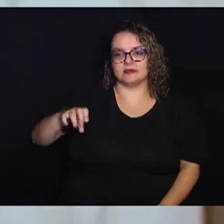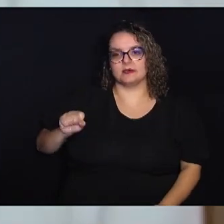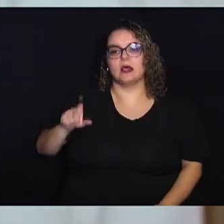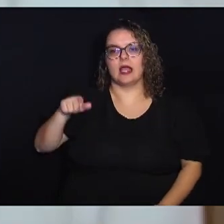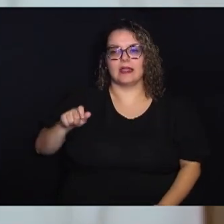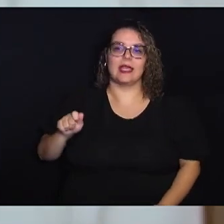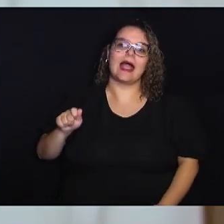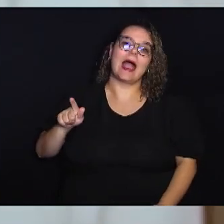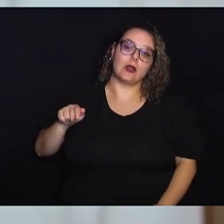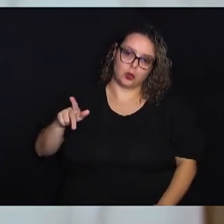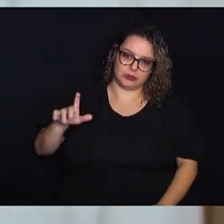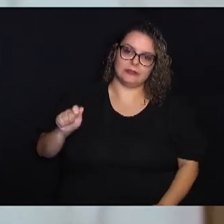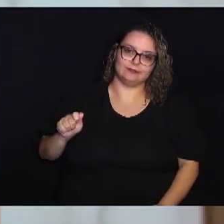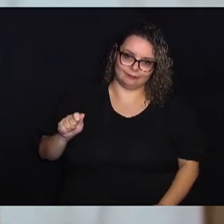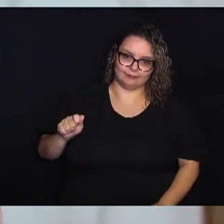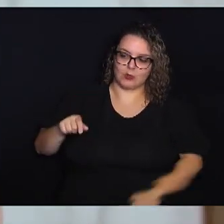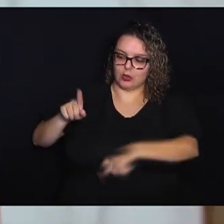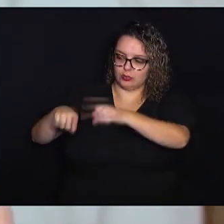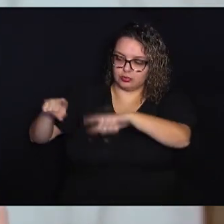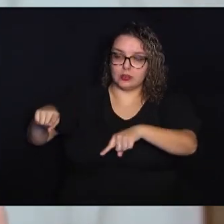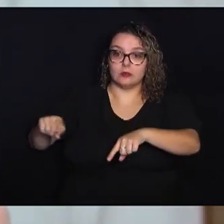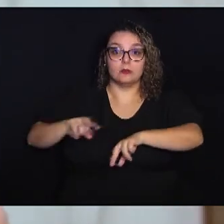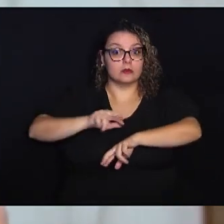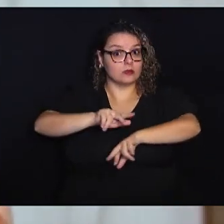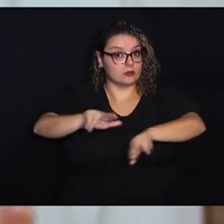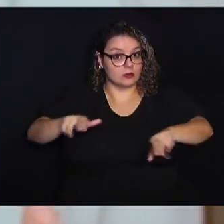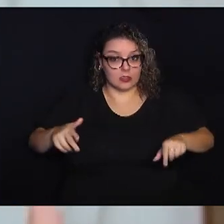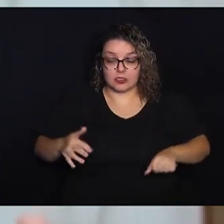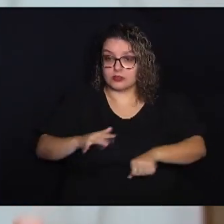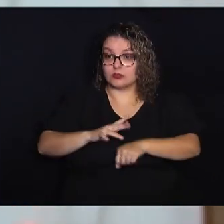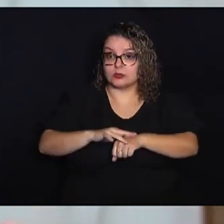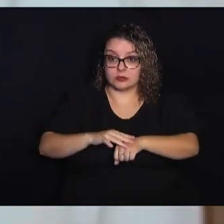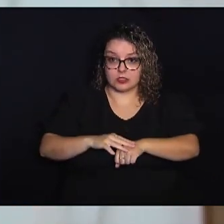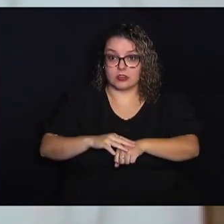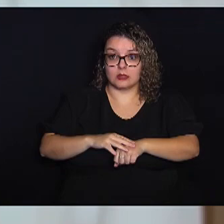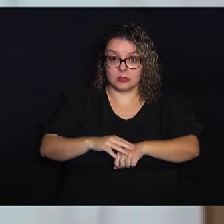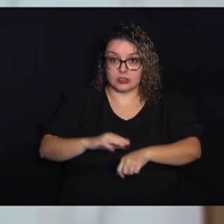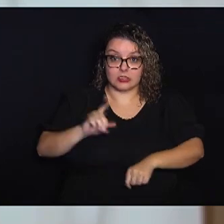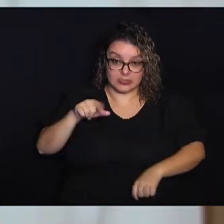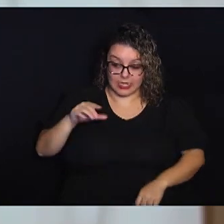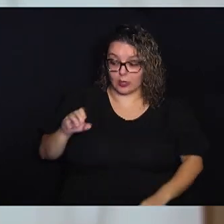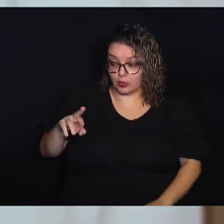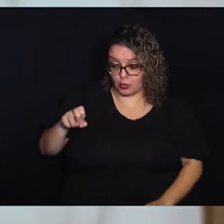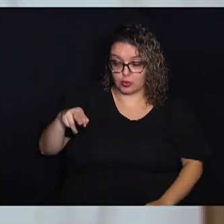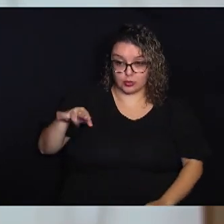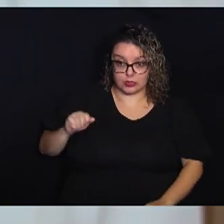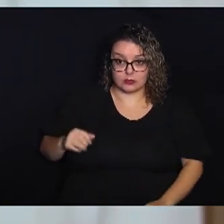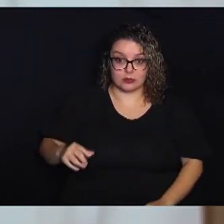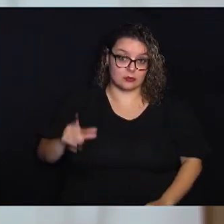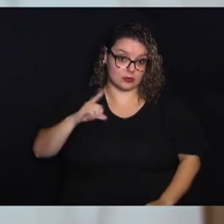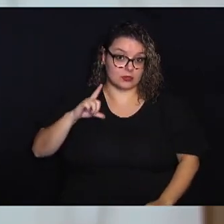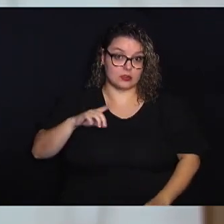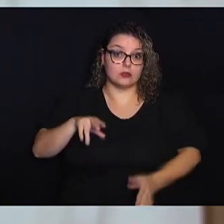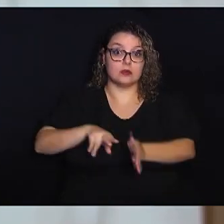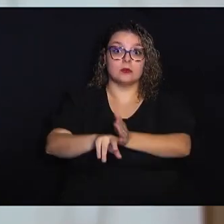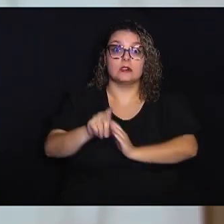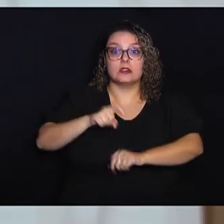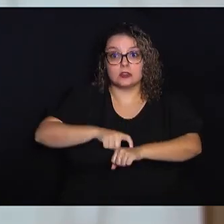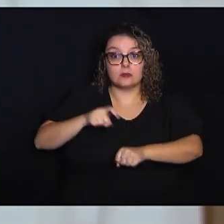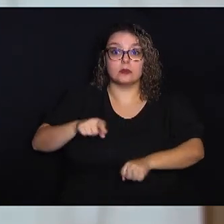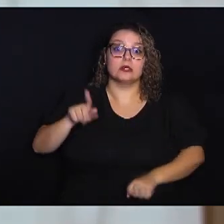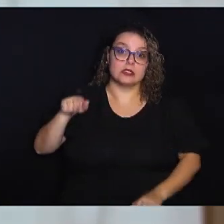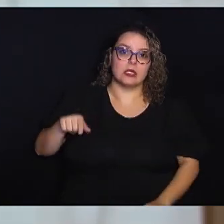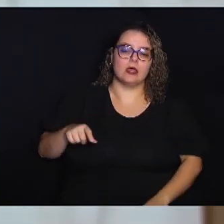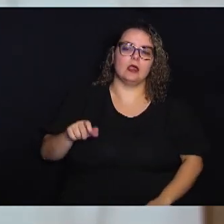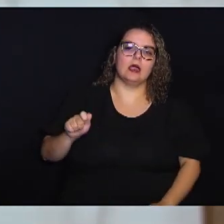ela torna-se aguda. Muitas doenças que são crônicas se descobre que elas estão presentes ou se faz o diagnóstico só nesse momento que ela fica